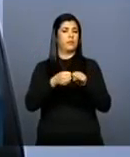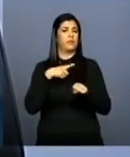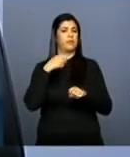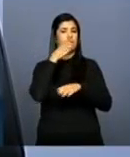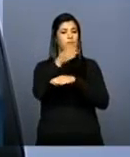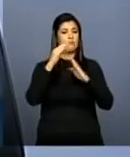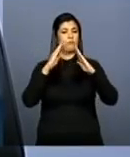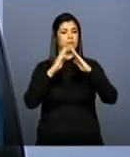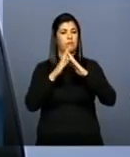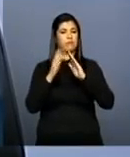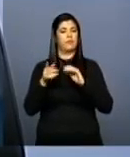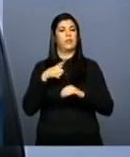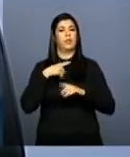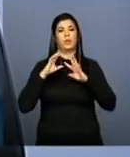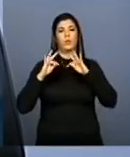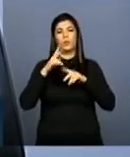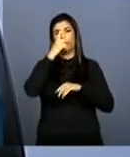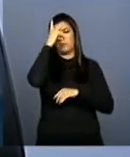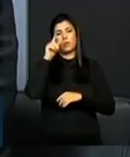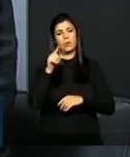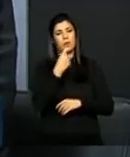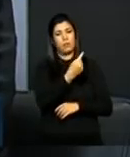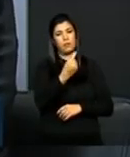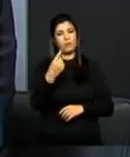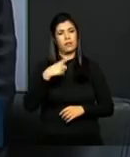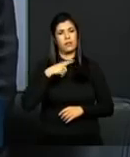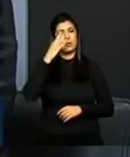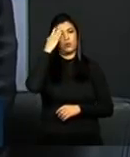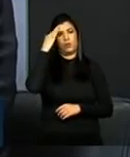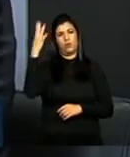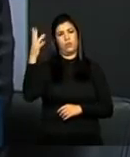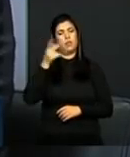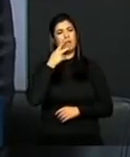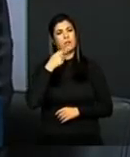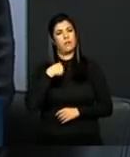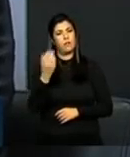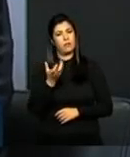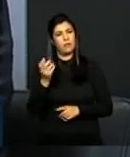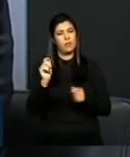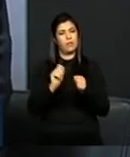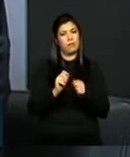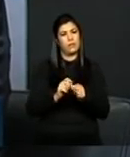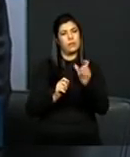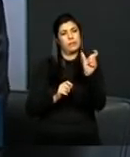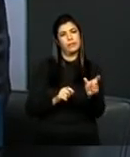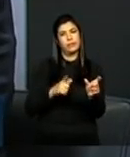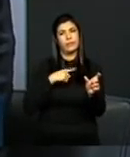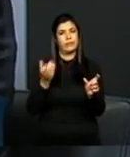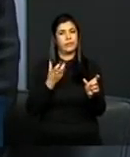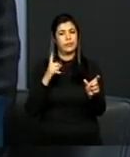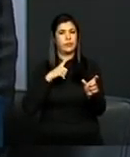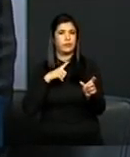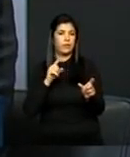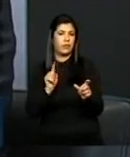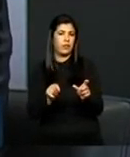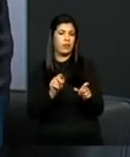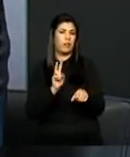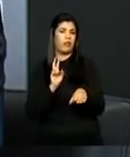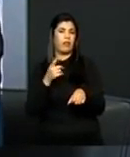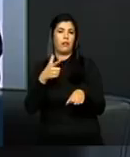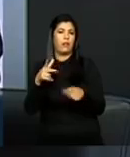na casa. E todas elas tinham um sonho. Todas elas diziam, olha, eu quero fazer isso. Eu quero ter o meu verdinho. Outro